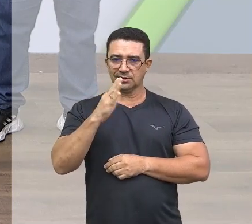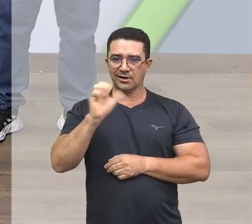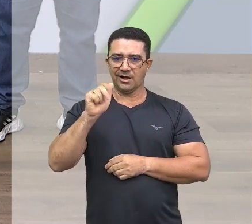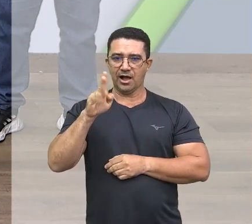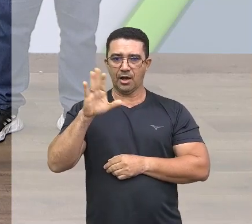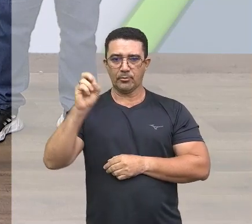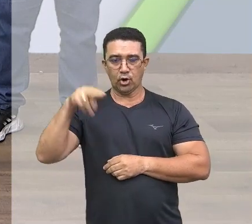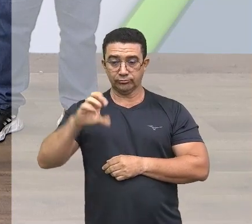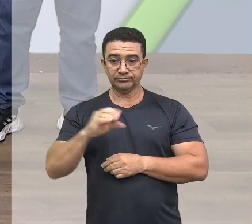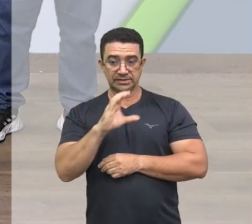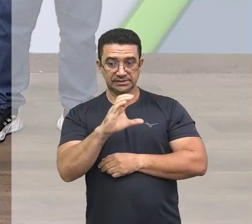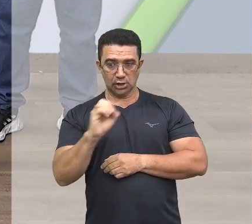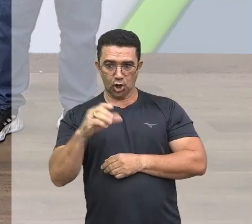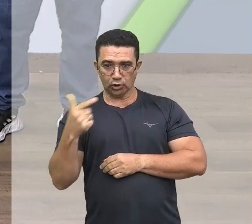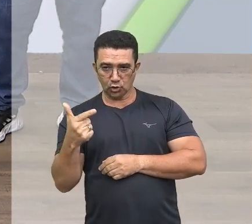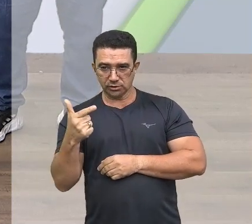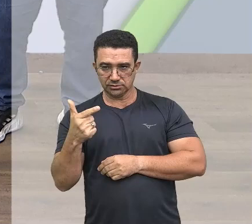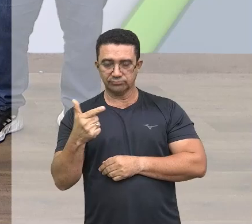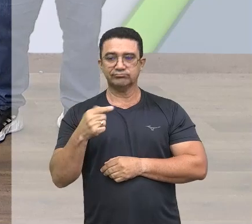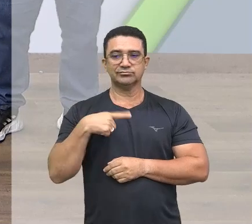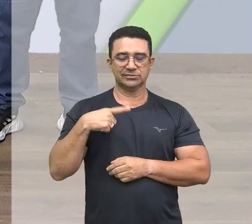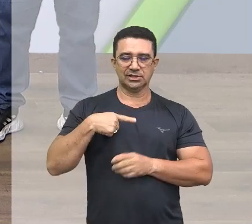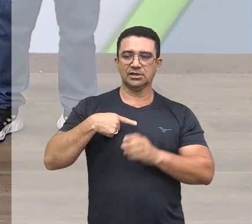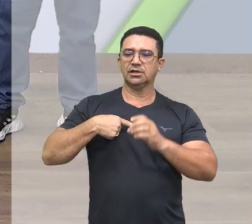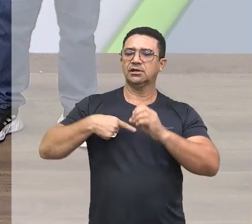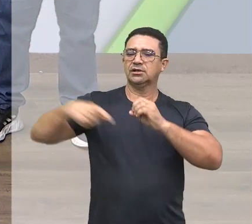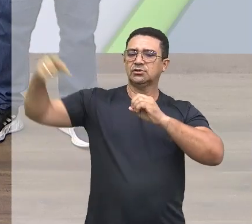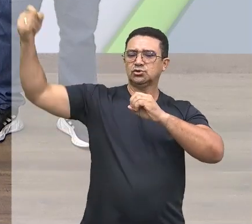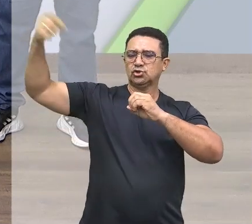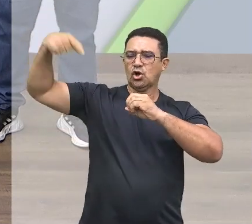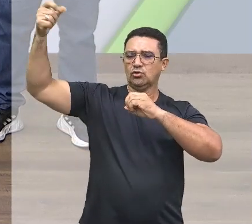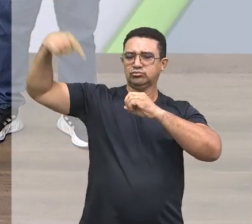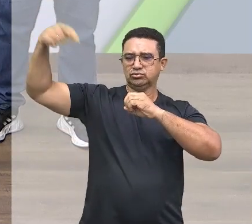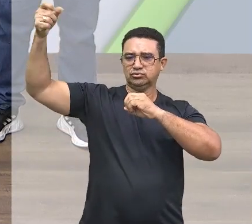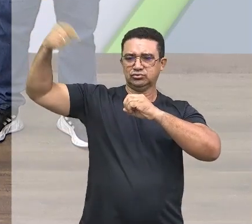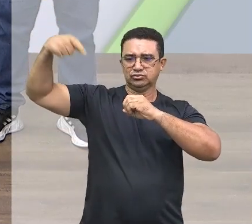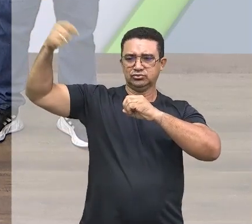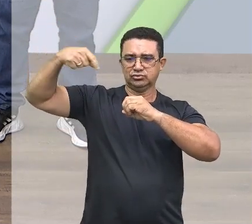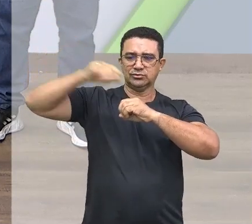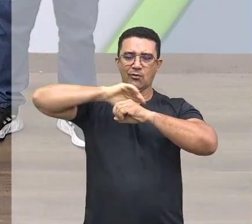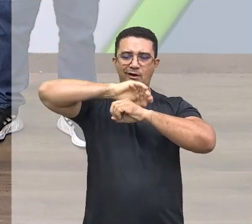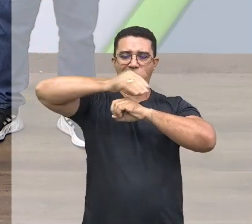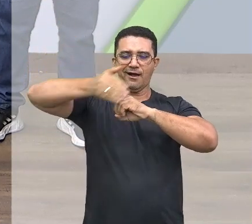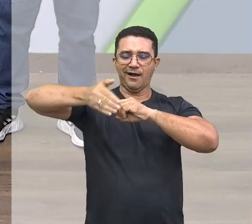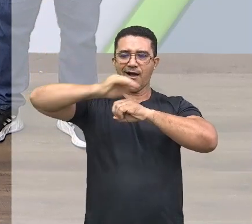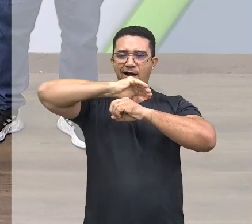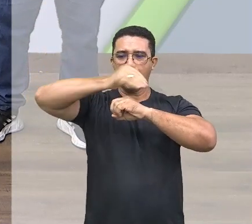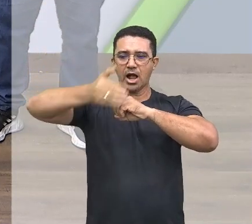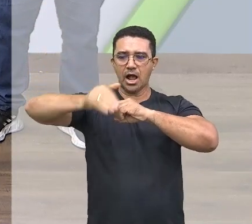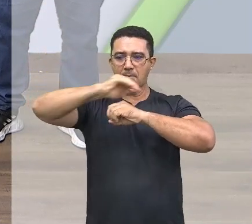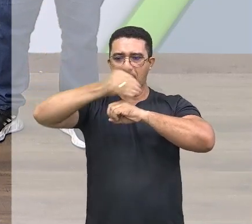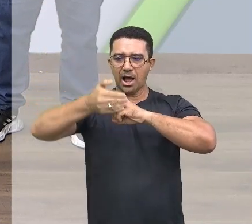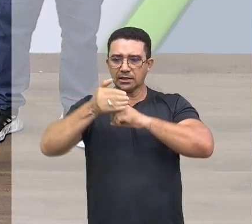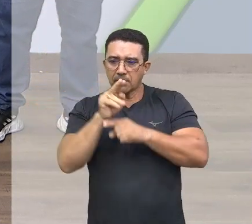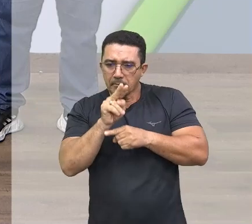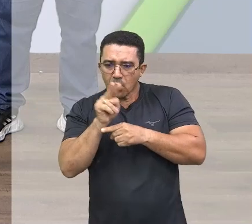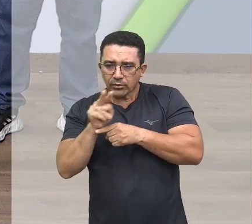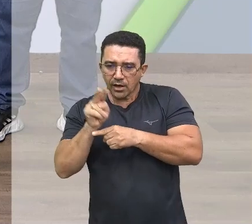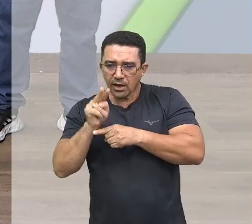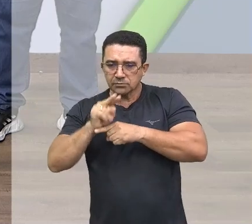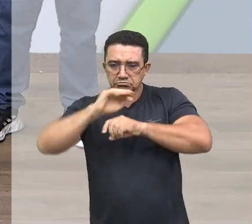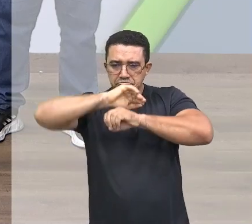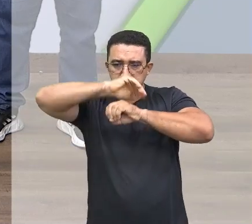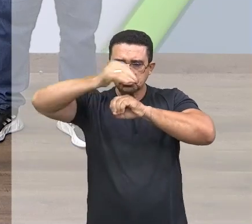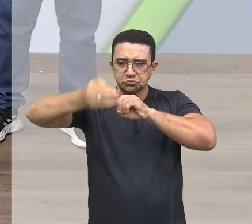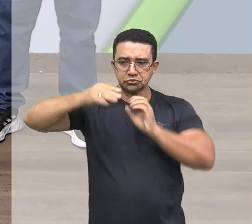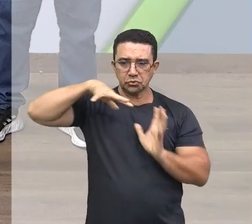acontece? Nós temos aí a incidência de raios solares e essa camada aí, que protege o nosso planeta, ela